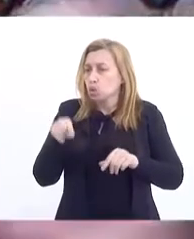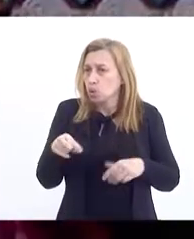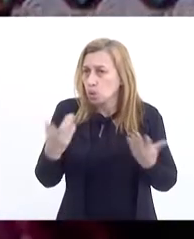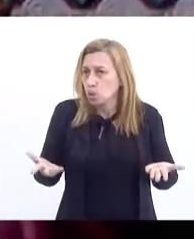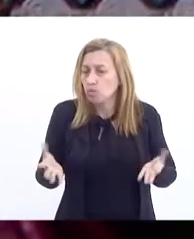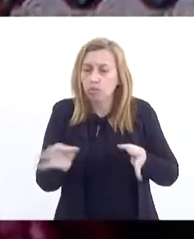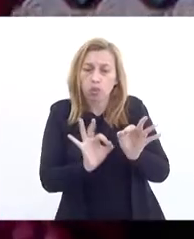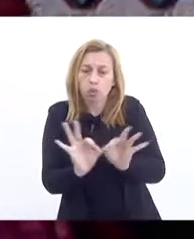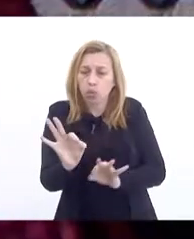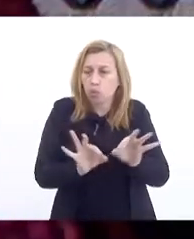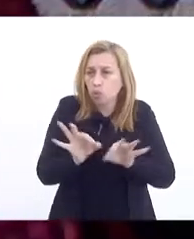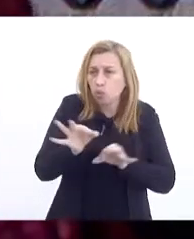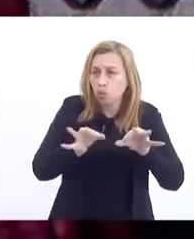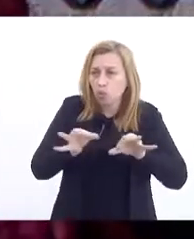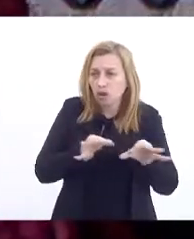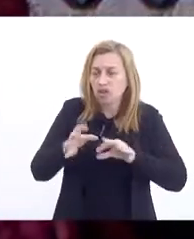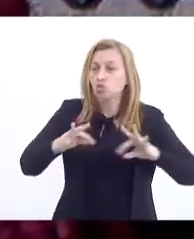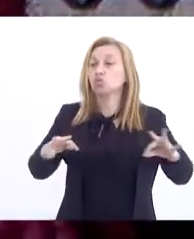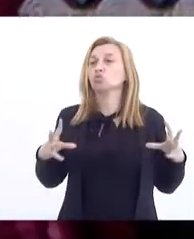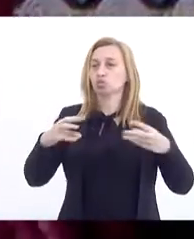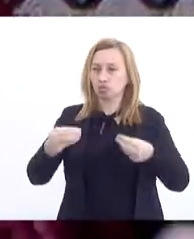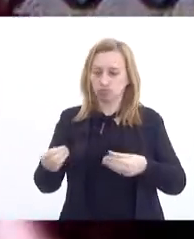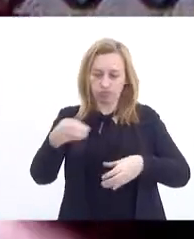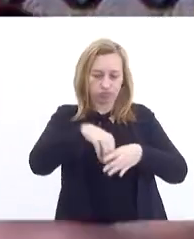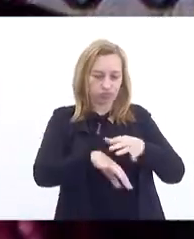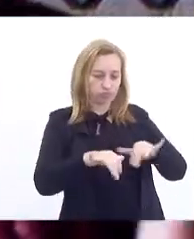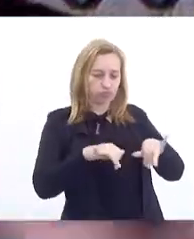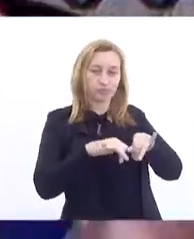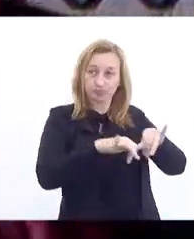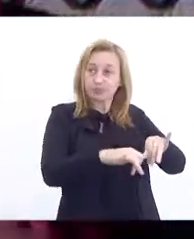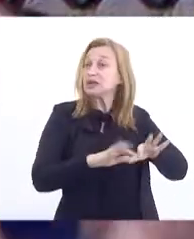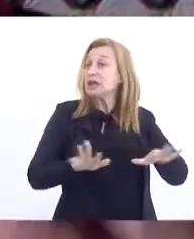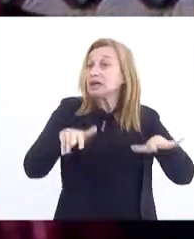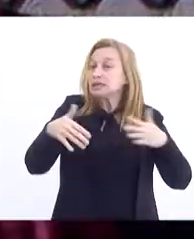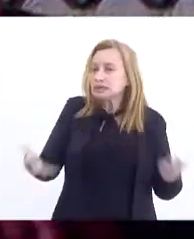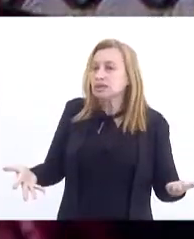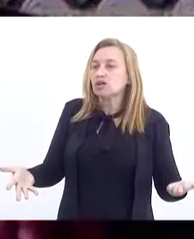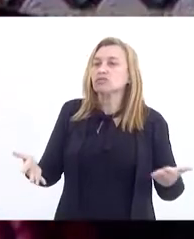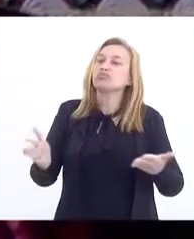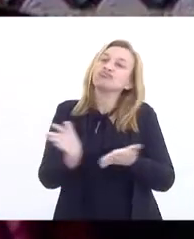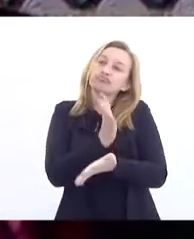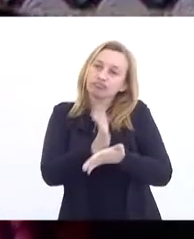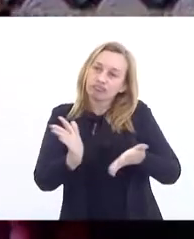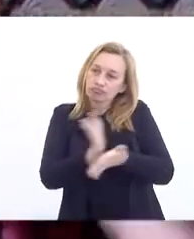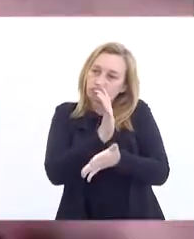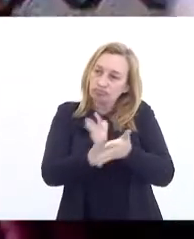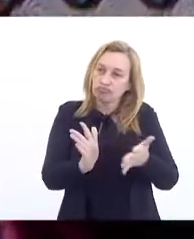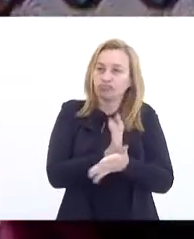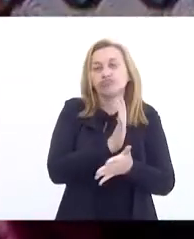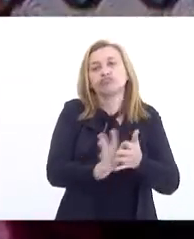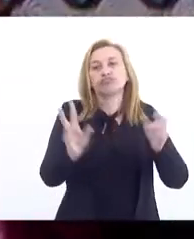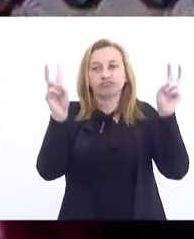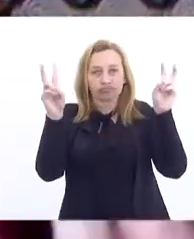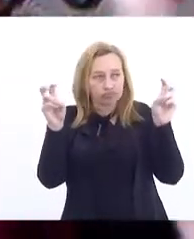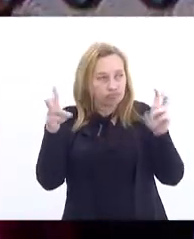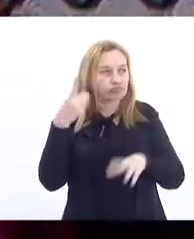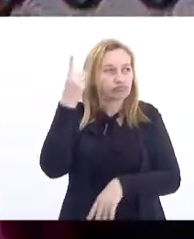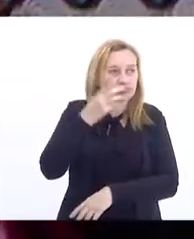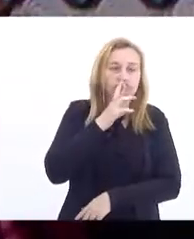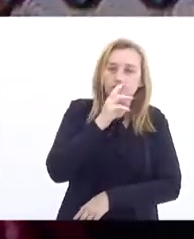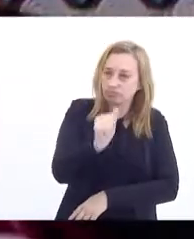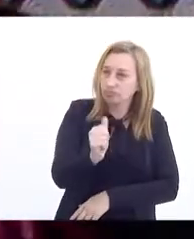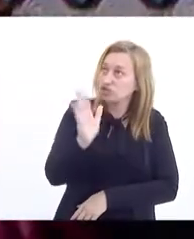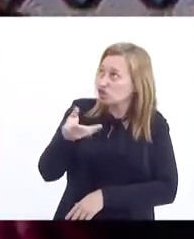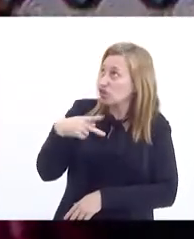Para organizar gôndolas. Então, tem algumas delicadezas, acho que o deputado Rodrigo Amorim já